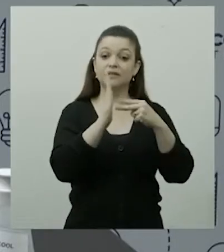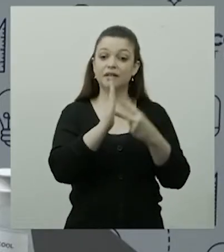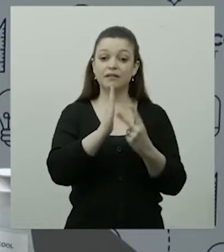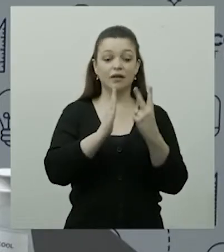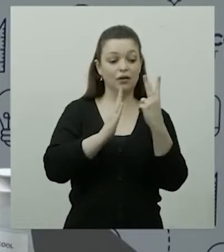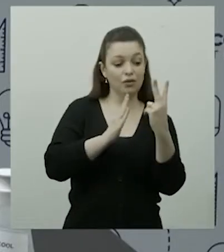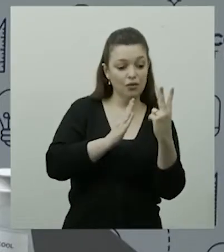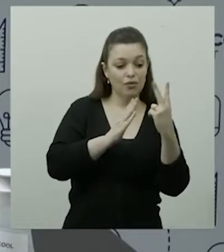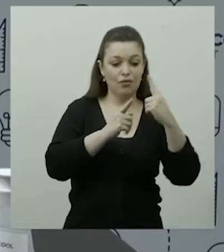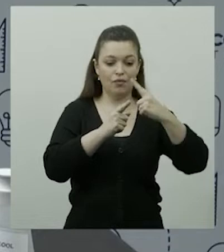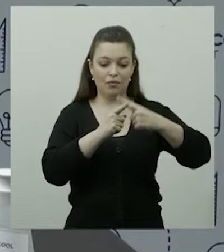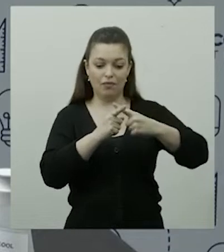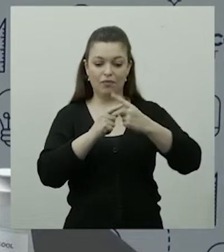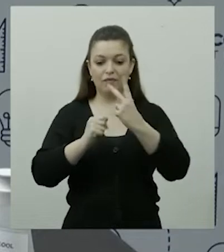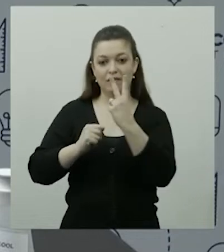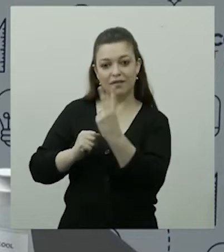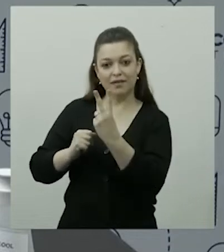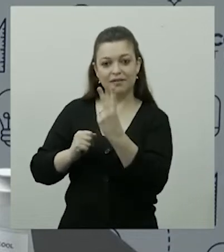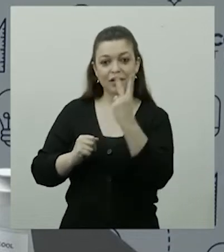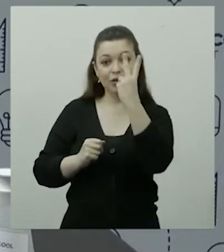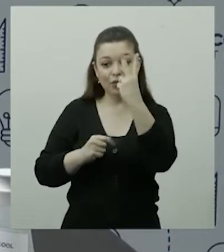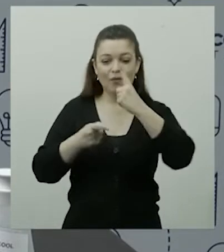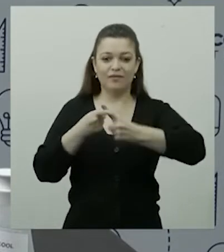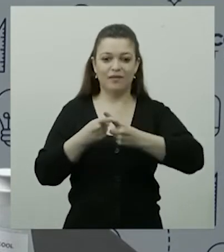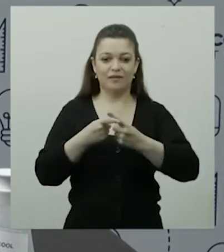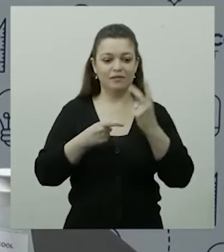2. Então, 2,